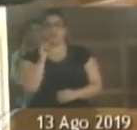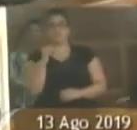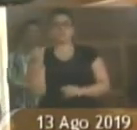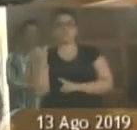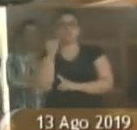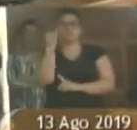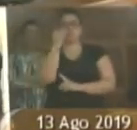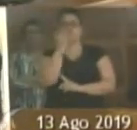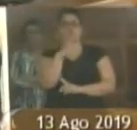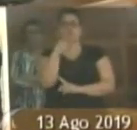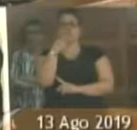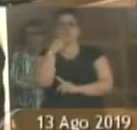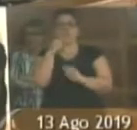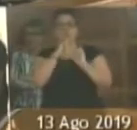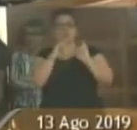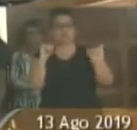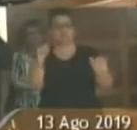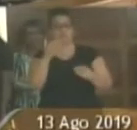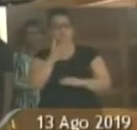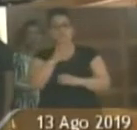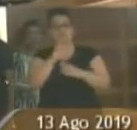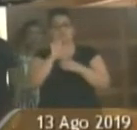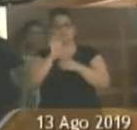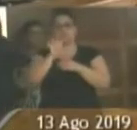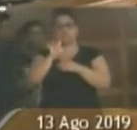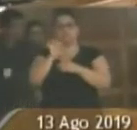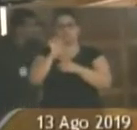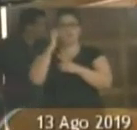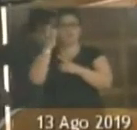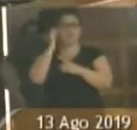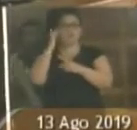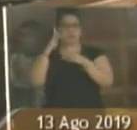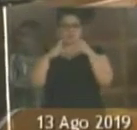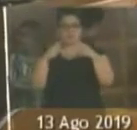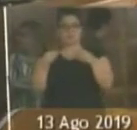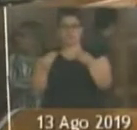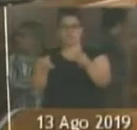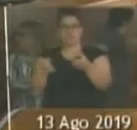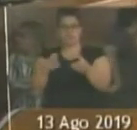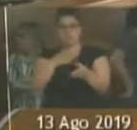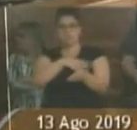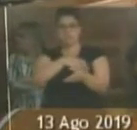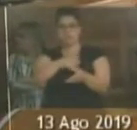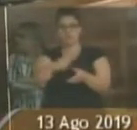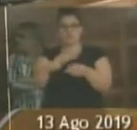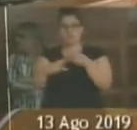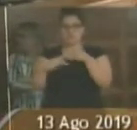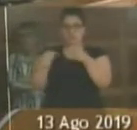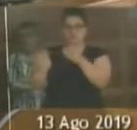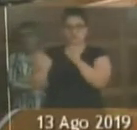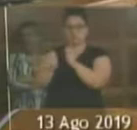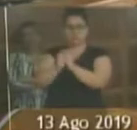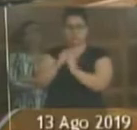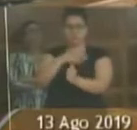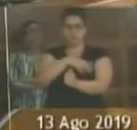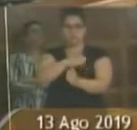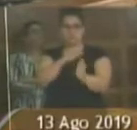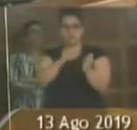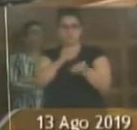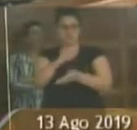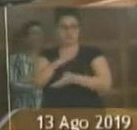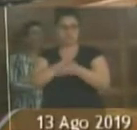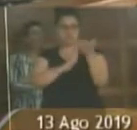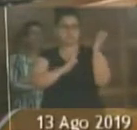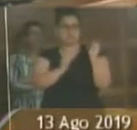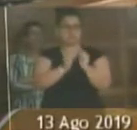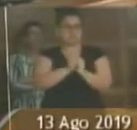parece que o João Carlos Rabelo recebeu de presente da filha dele essa viagem. E viajou junto com a filha, é isso que eu estou sabendo,